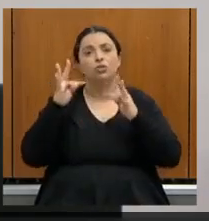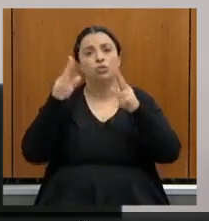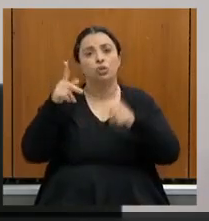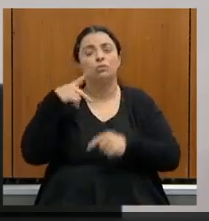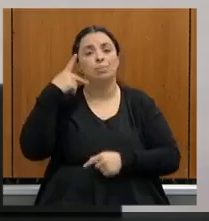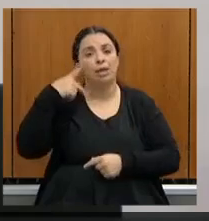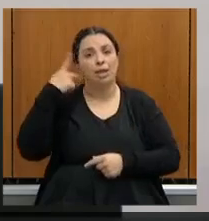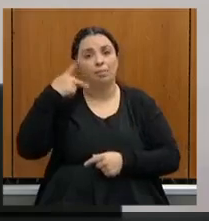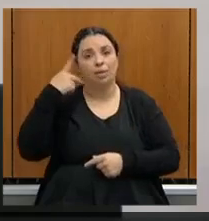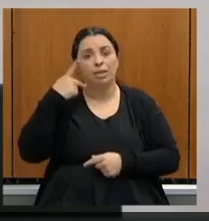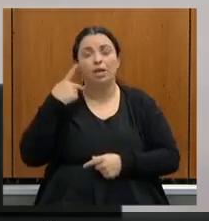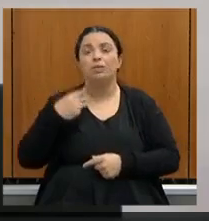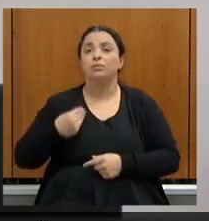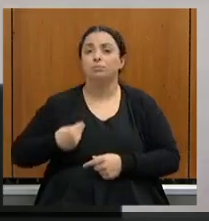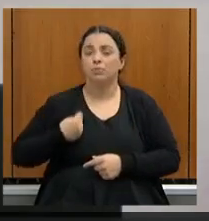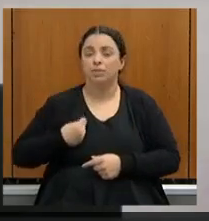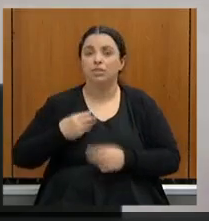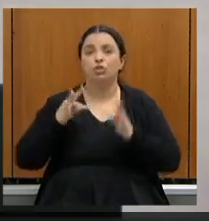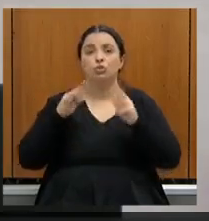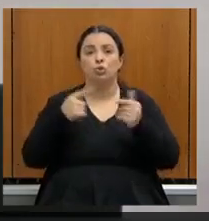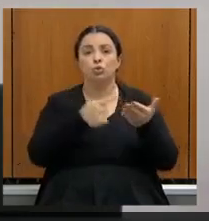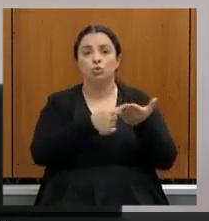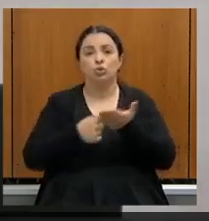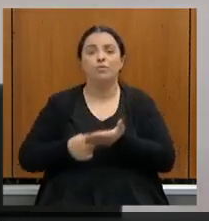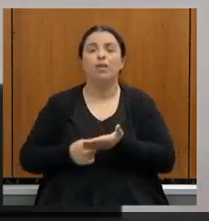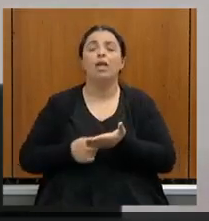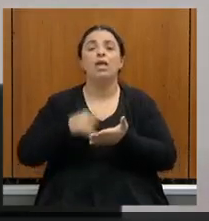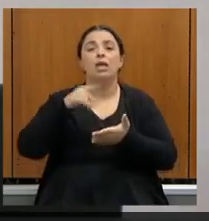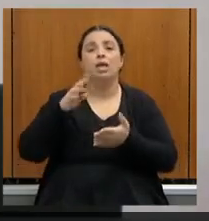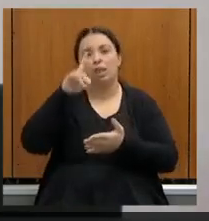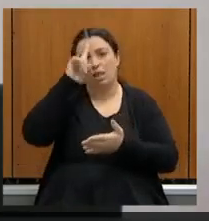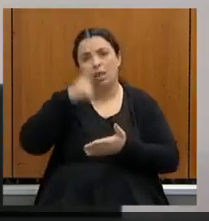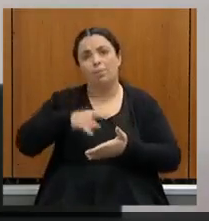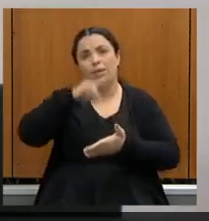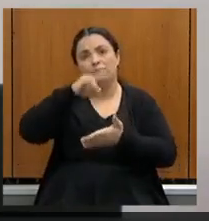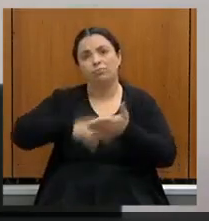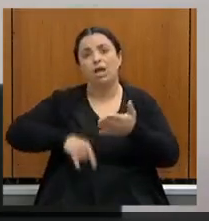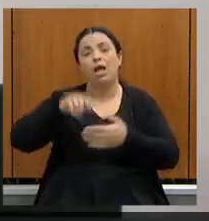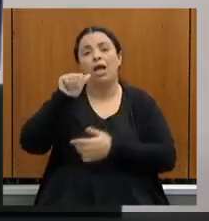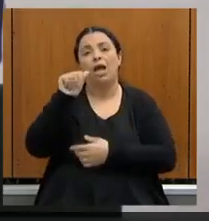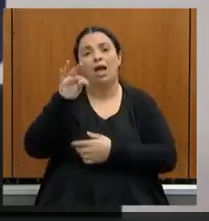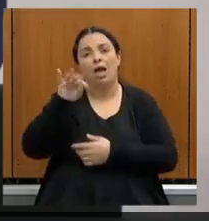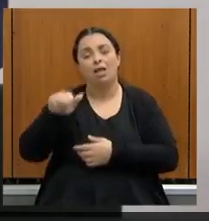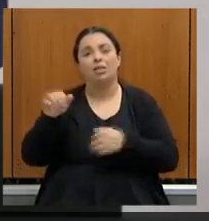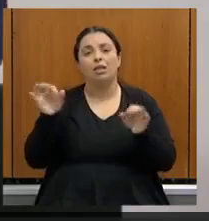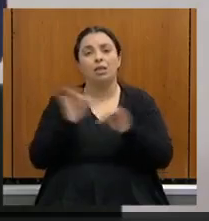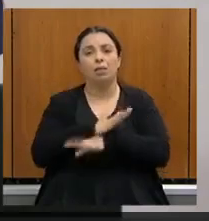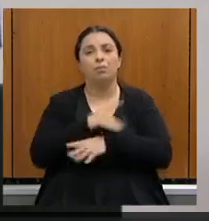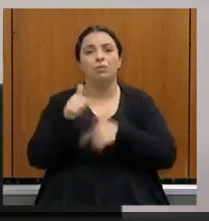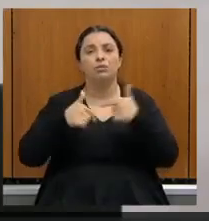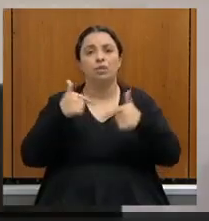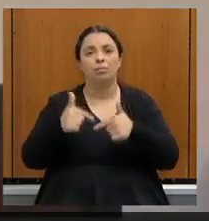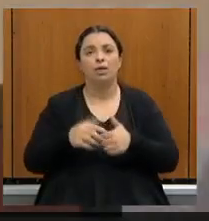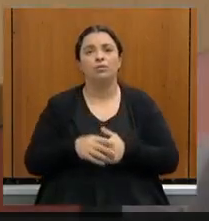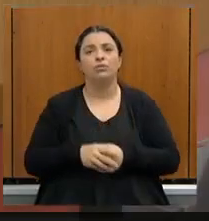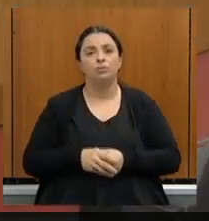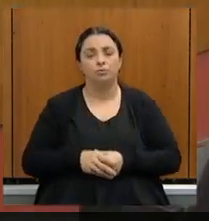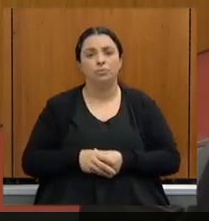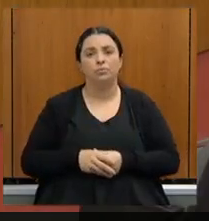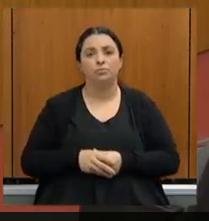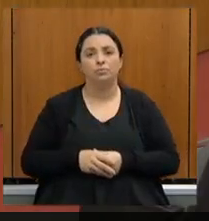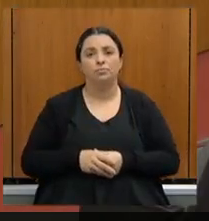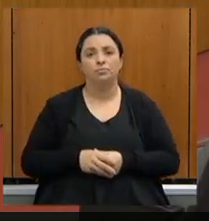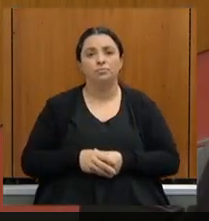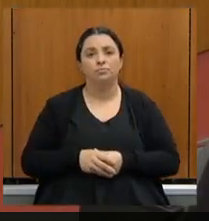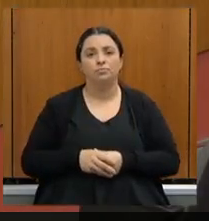e dos convidados e determina a laboratura da ata e encerra os trabalhos muito